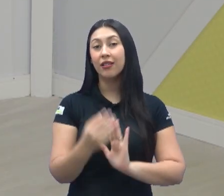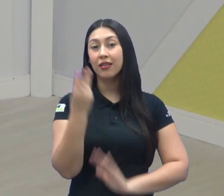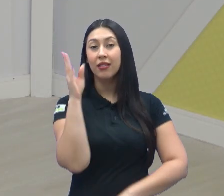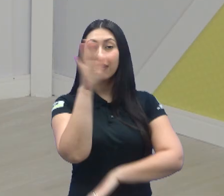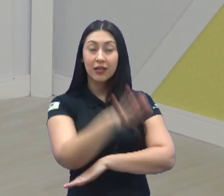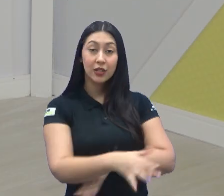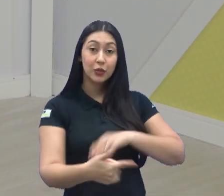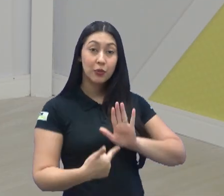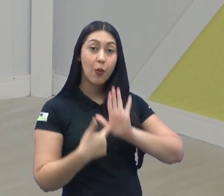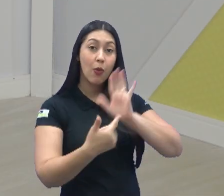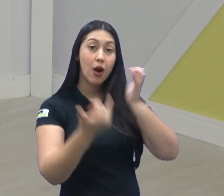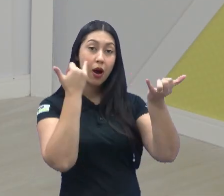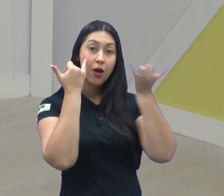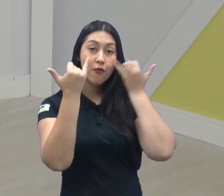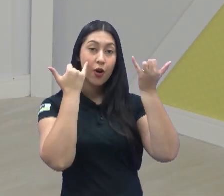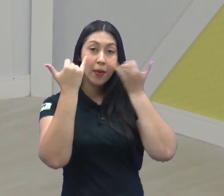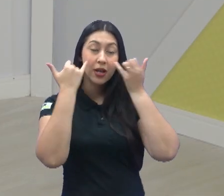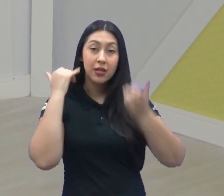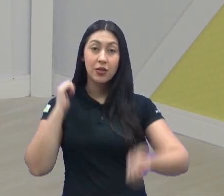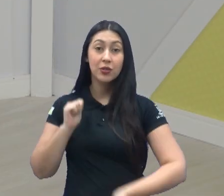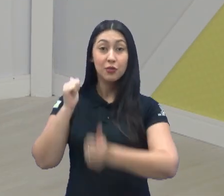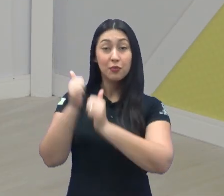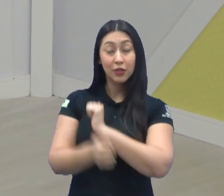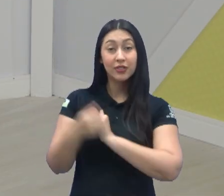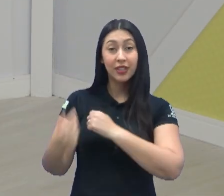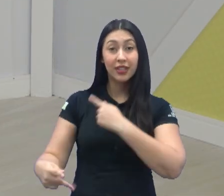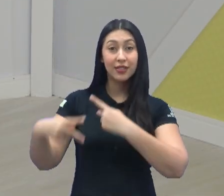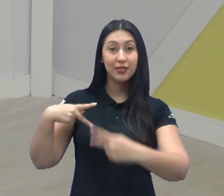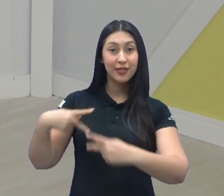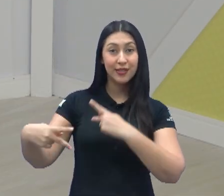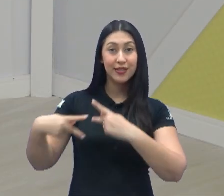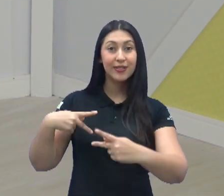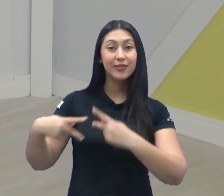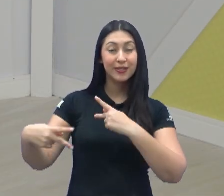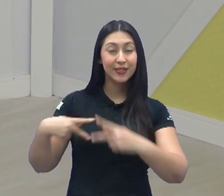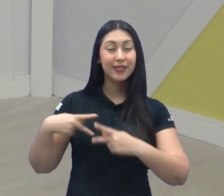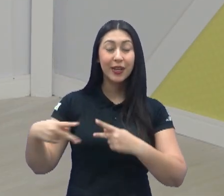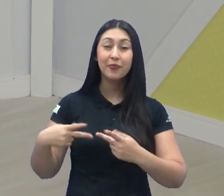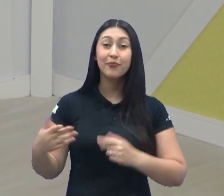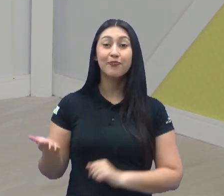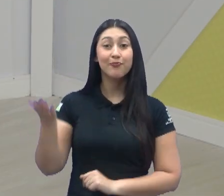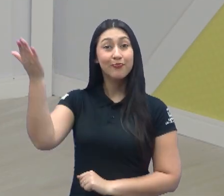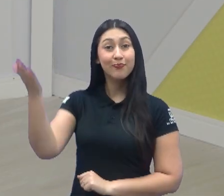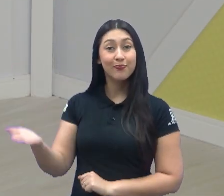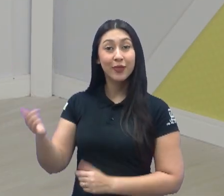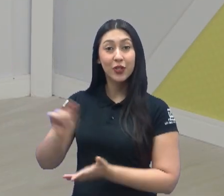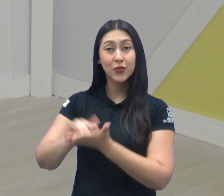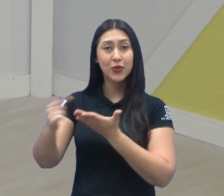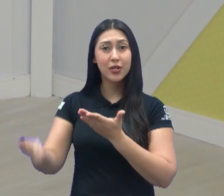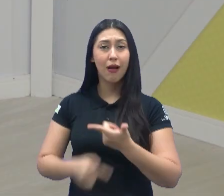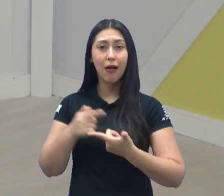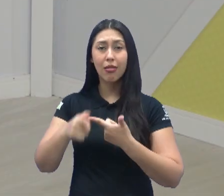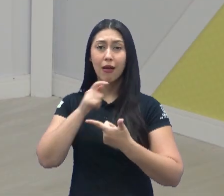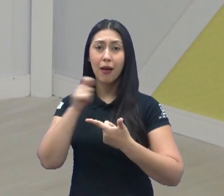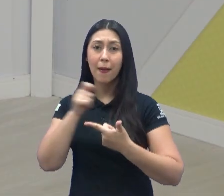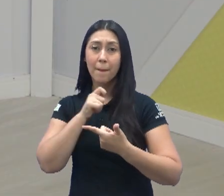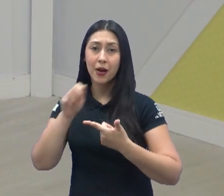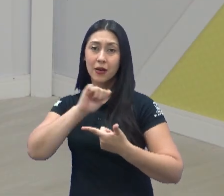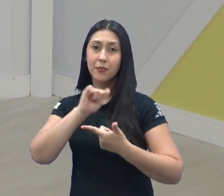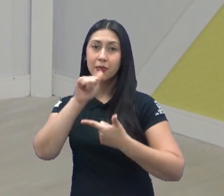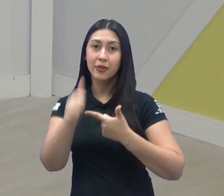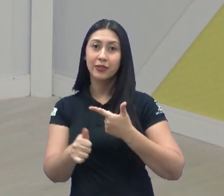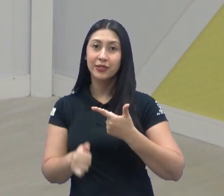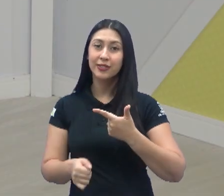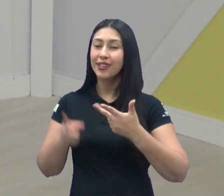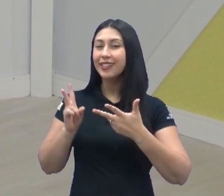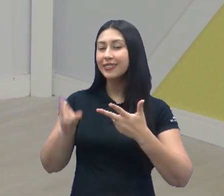trazendo as principais informações do esporte aqui da nossa cidade. Aqui comigo ele, jornalista, repórter esportivo, o sempre